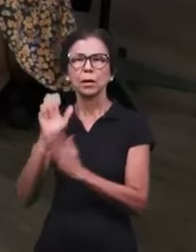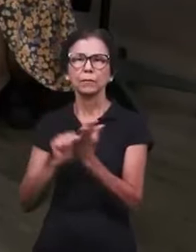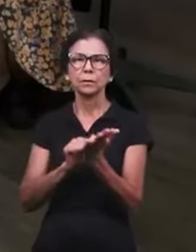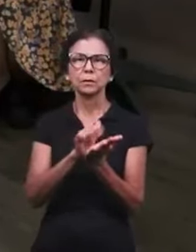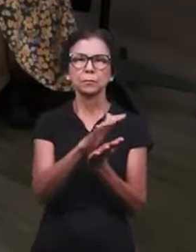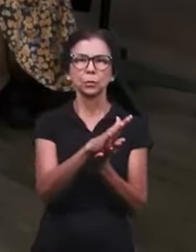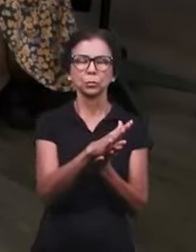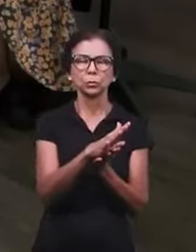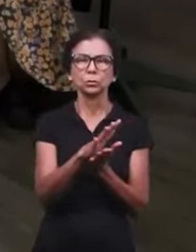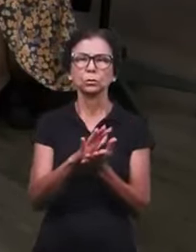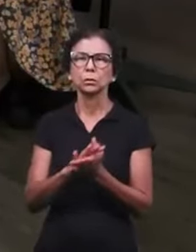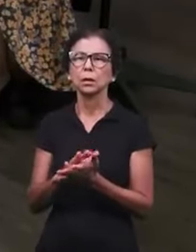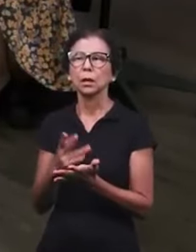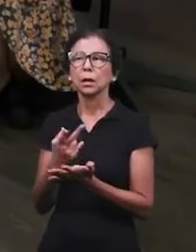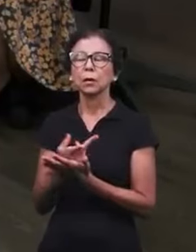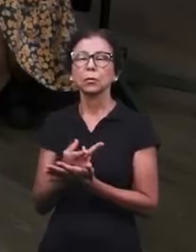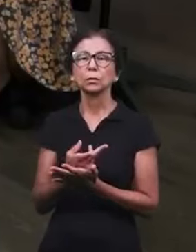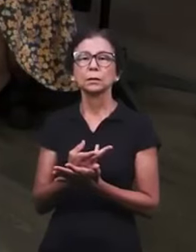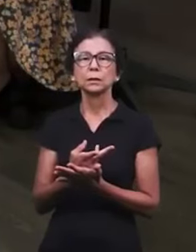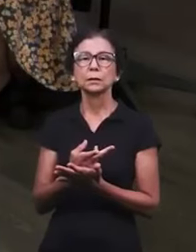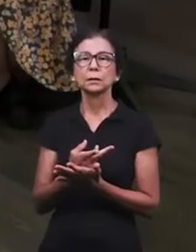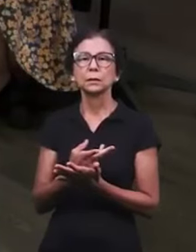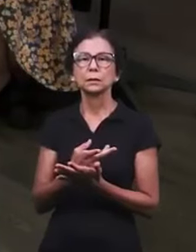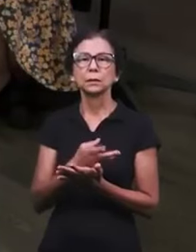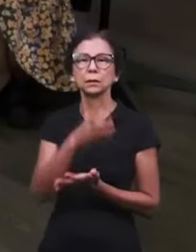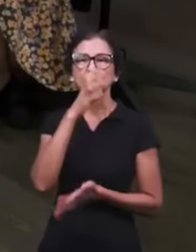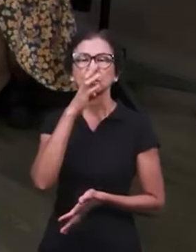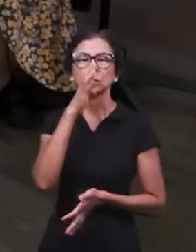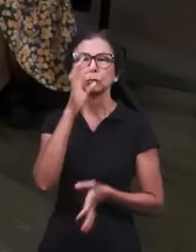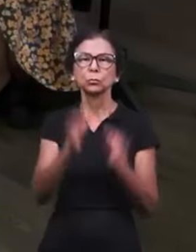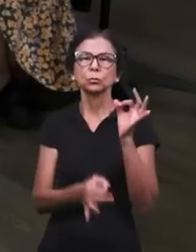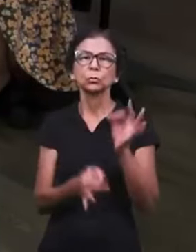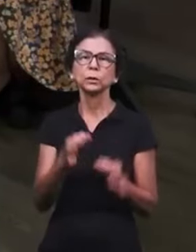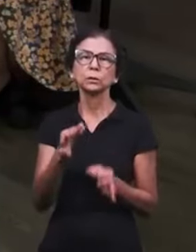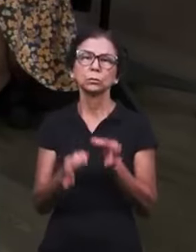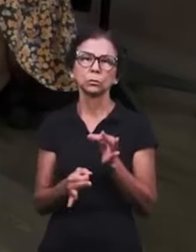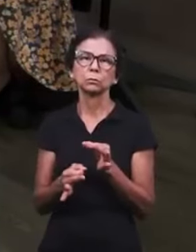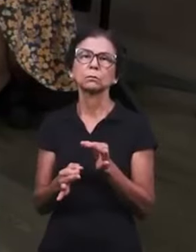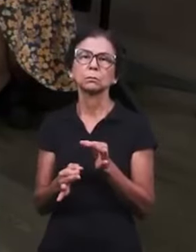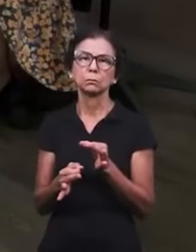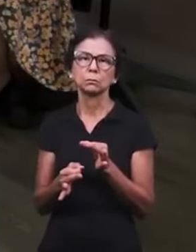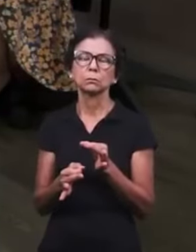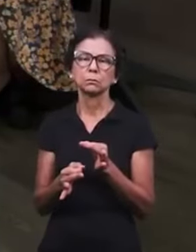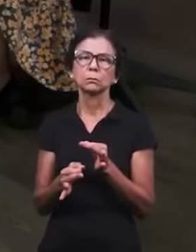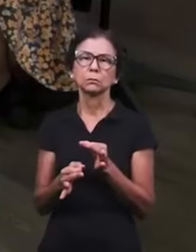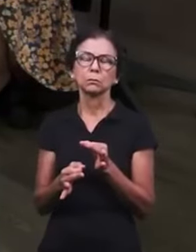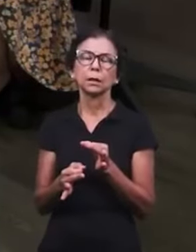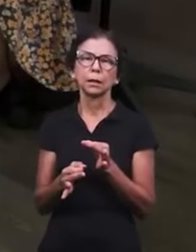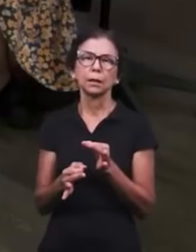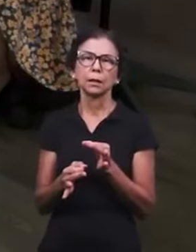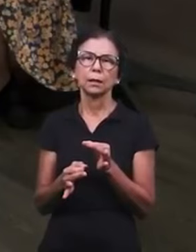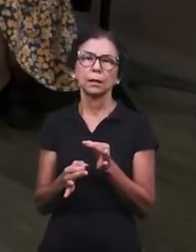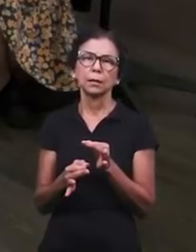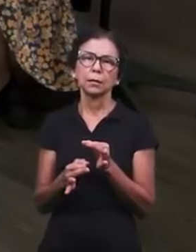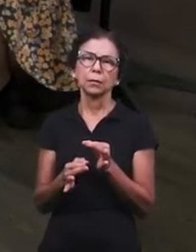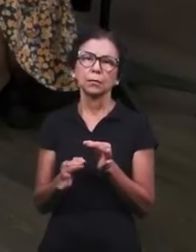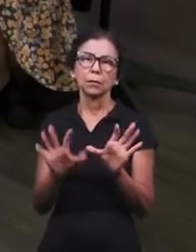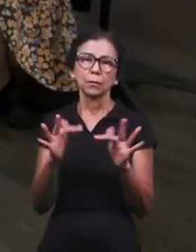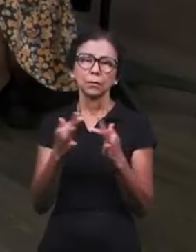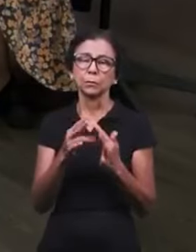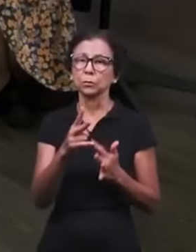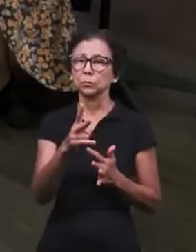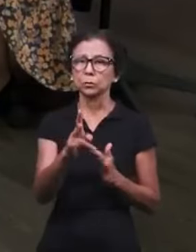estava incluído a dissolução da família a família continuou iso na saída do agora quer ver uma coisa